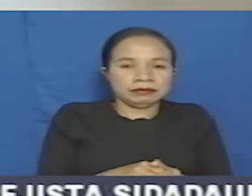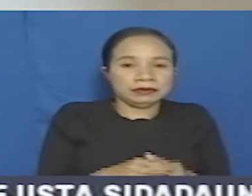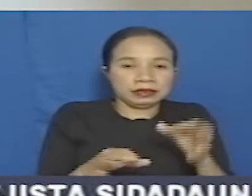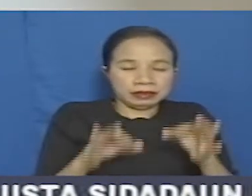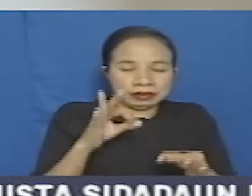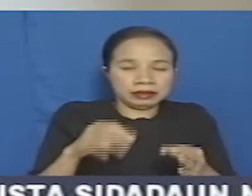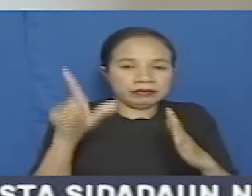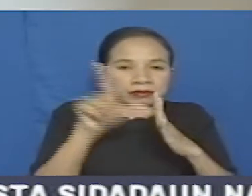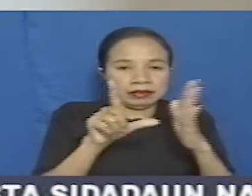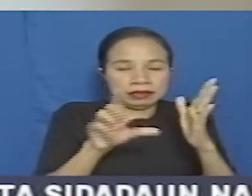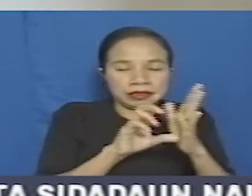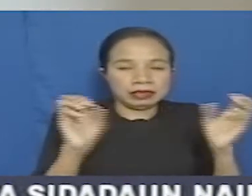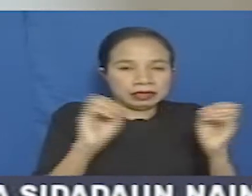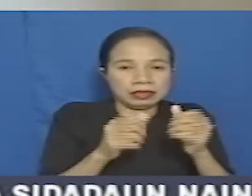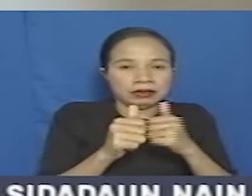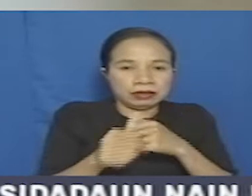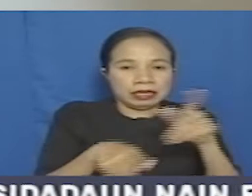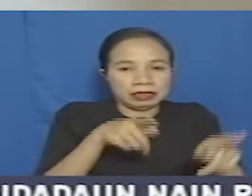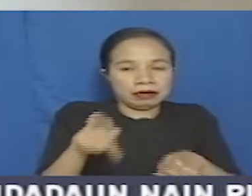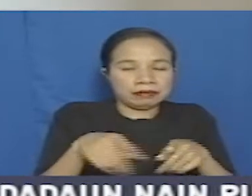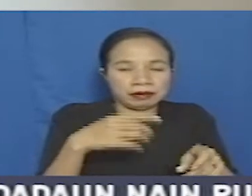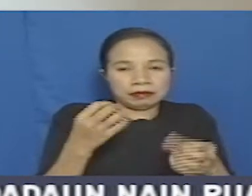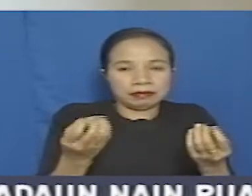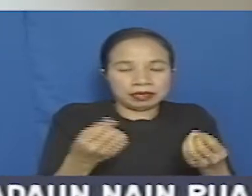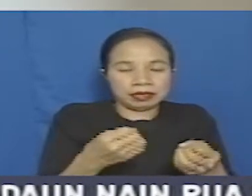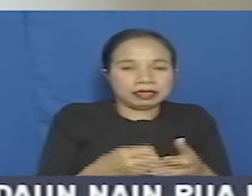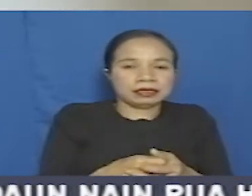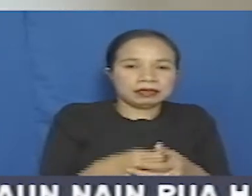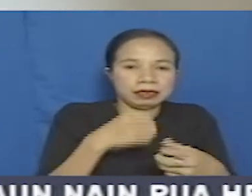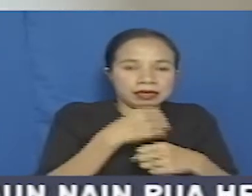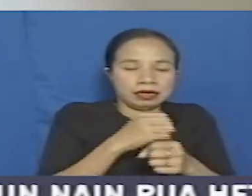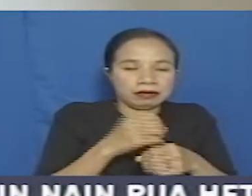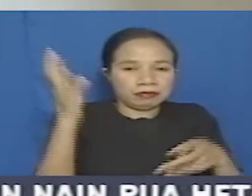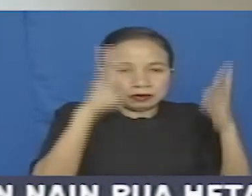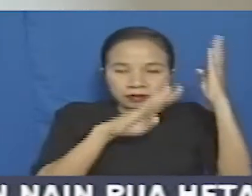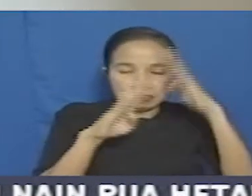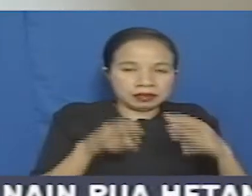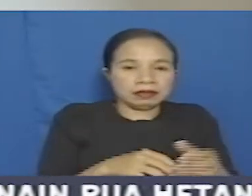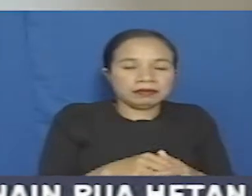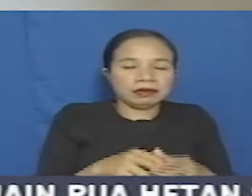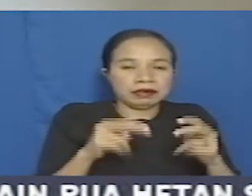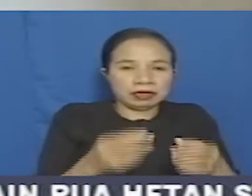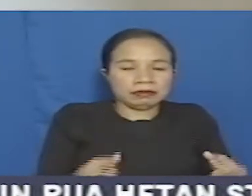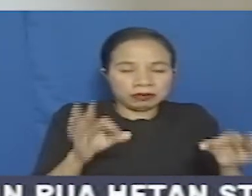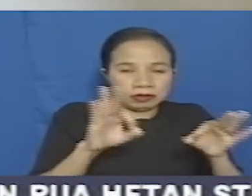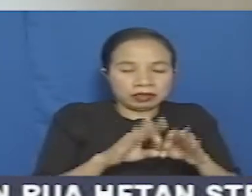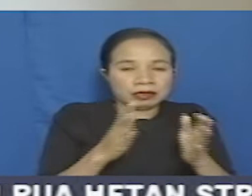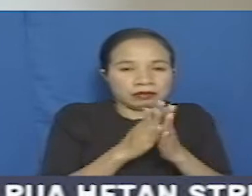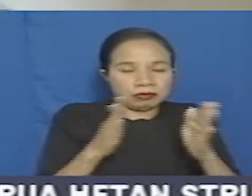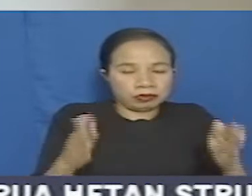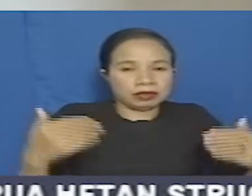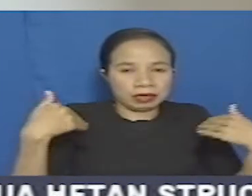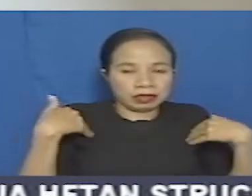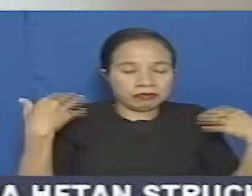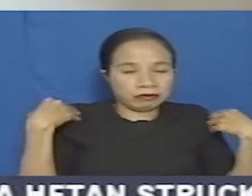lei la consiste é uma balo né bem a cometer ela a caso refere né potência bot nem a imunidade é macas e